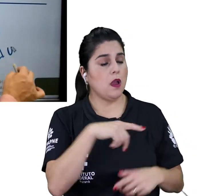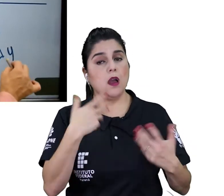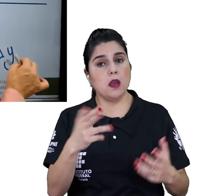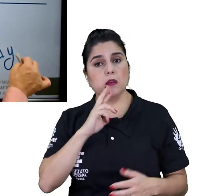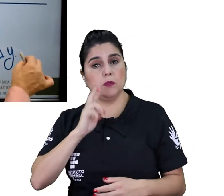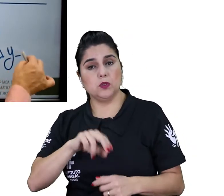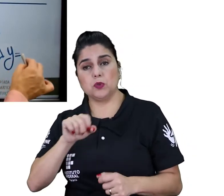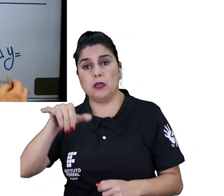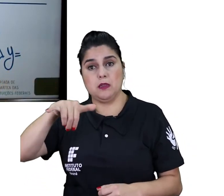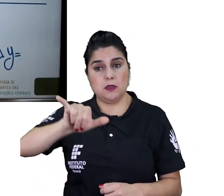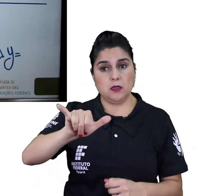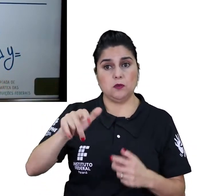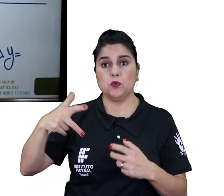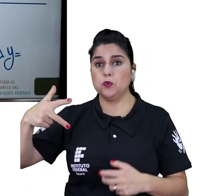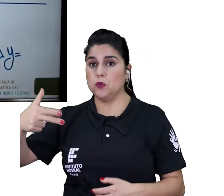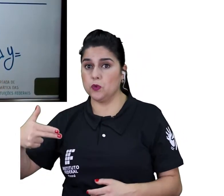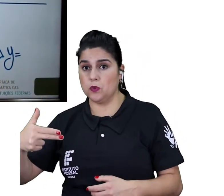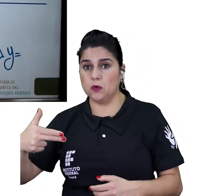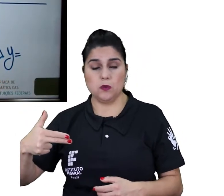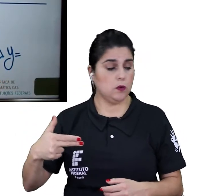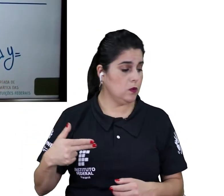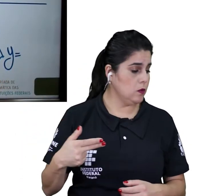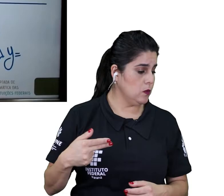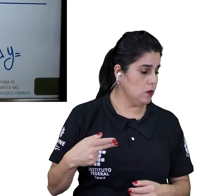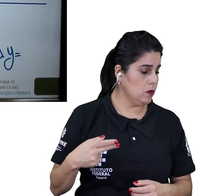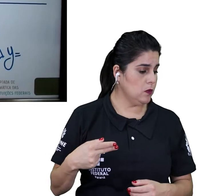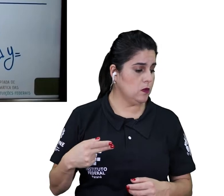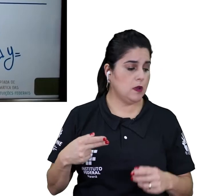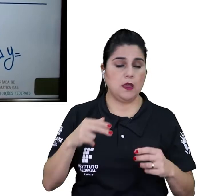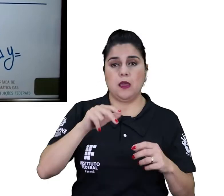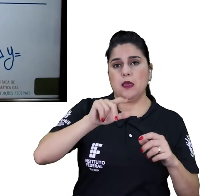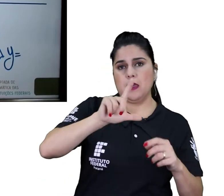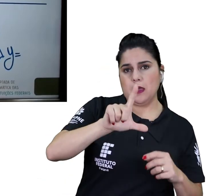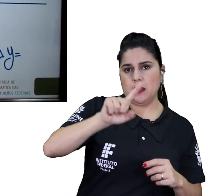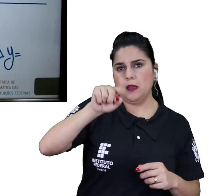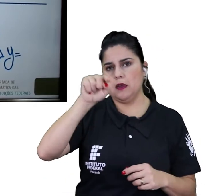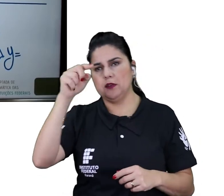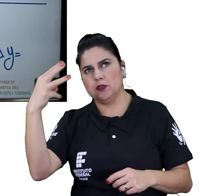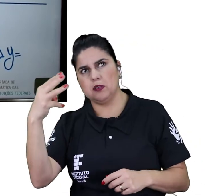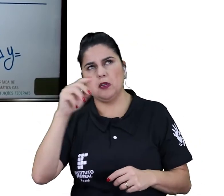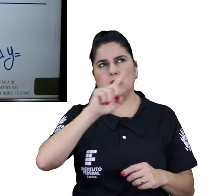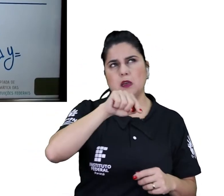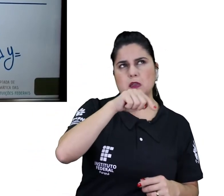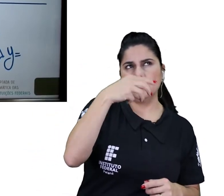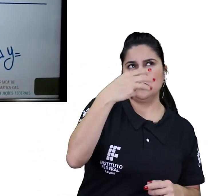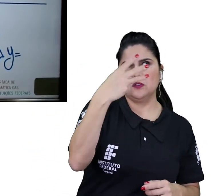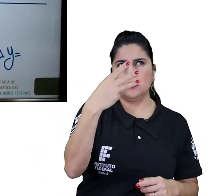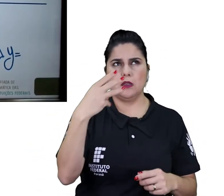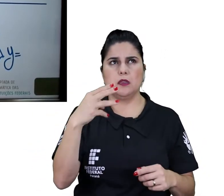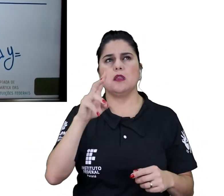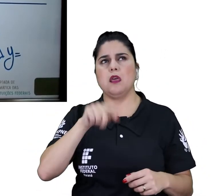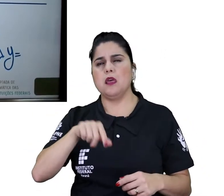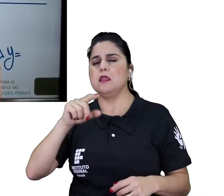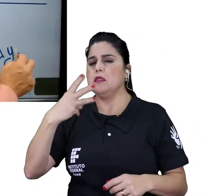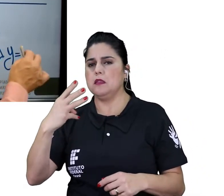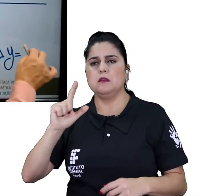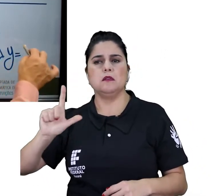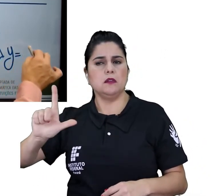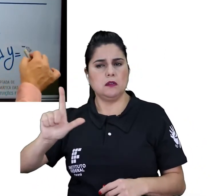y vai ser igual a o L raiz de 3 vezes raiz de 3 é 3. Então fica